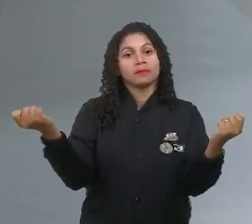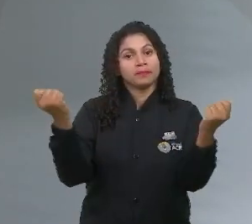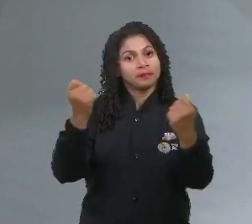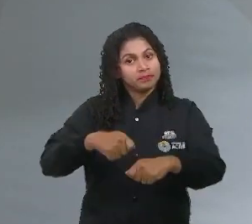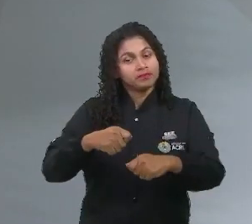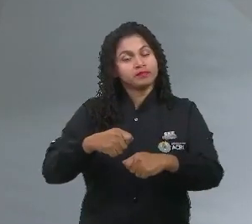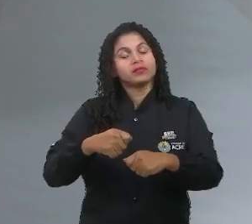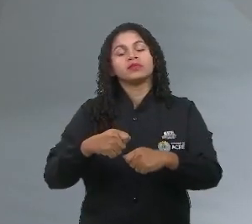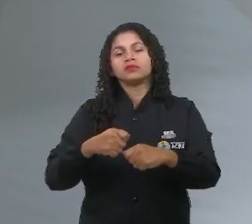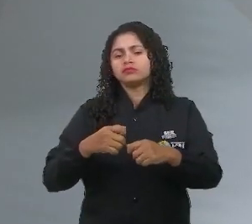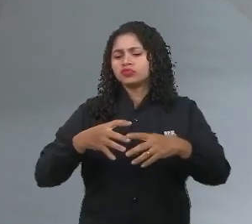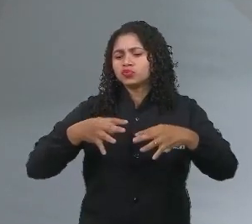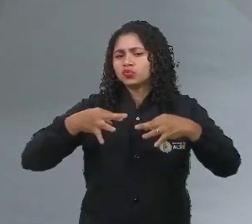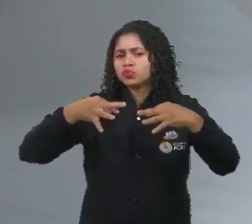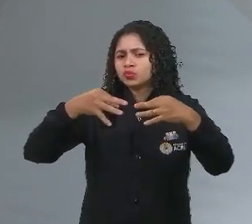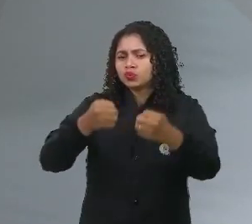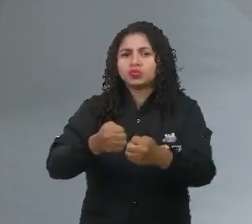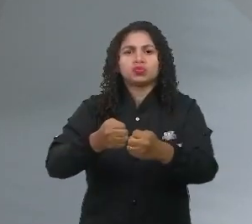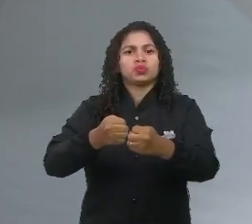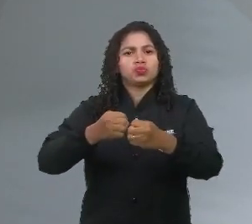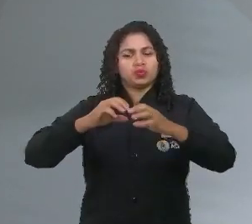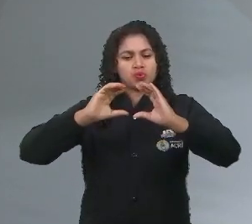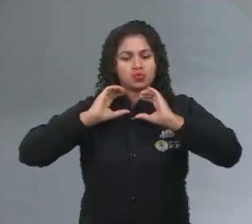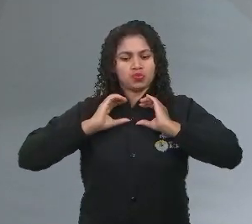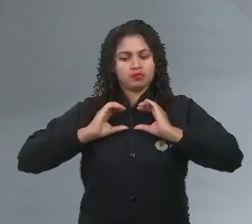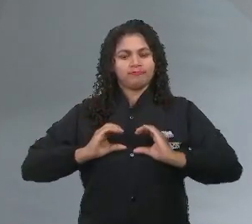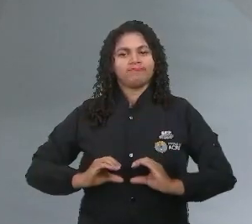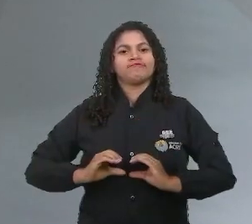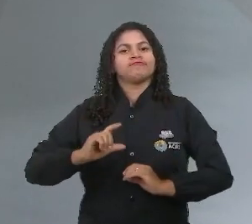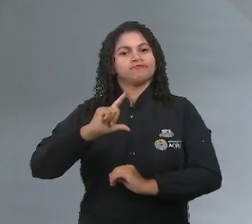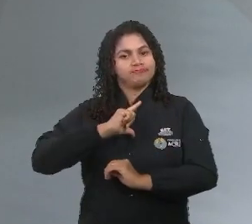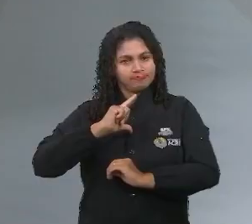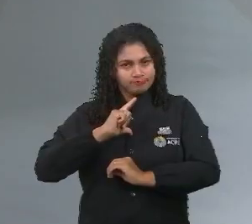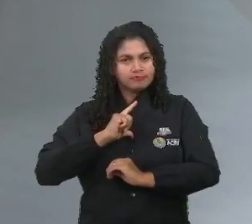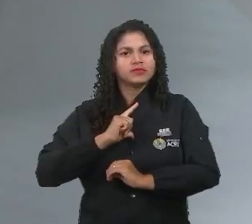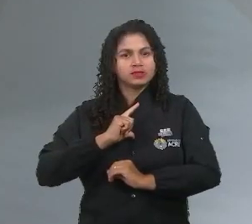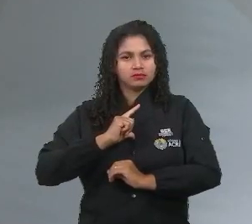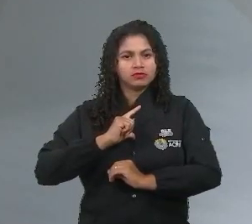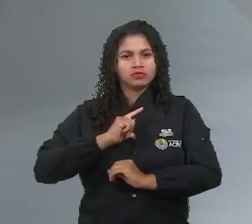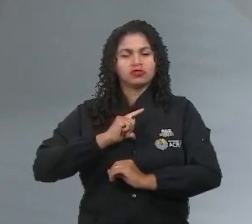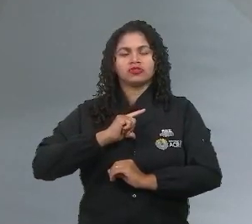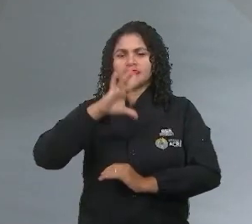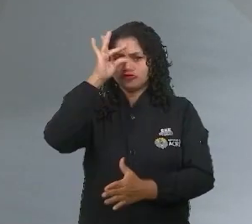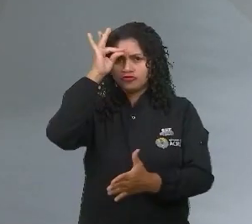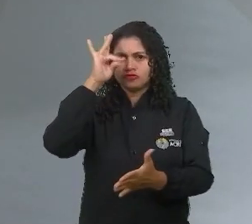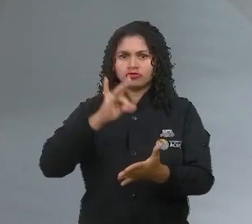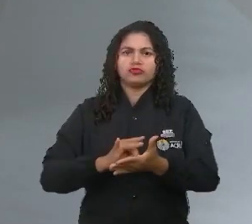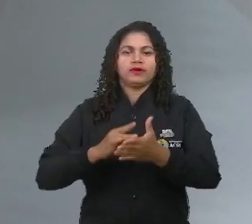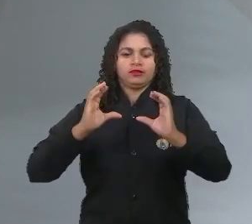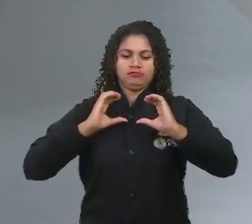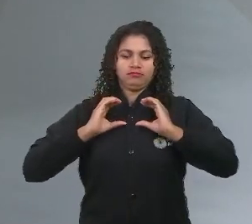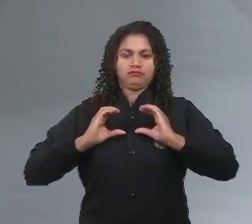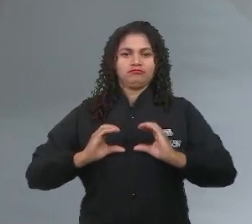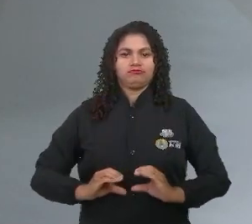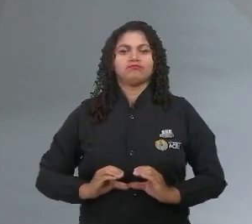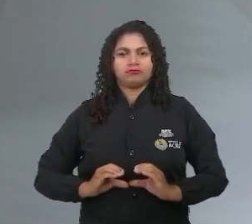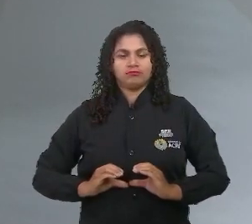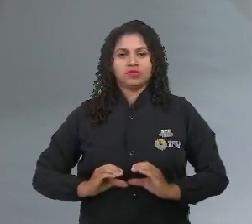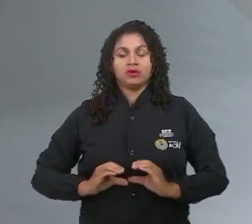que todo e qualquer cidadão tem de exercer a sua cidadania. O enunciado da questão, ele faz uma